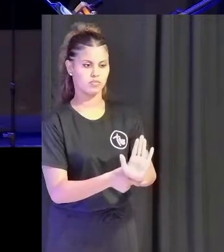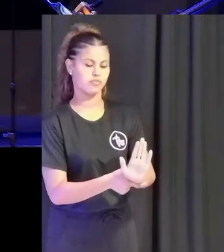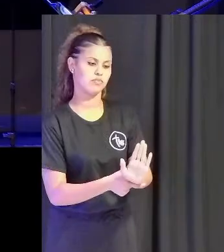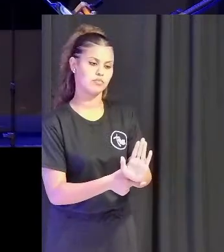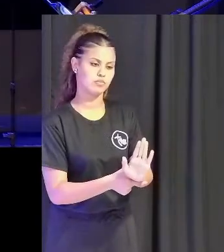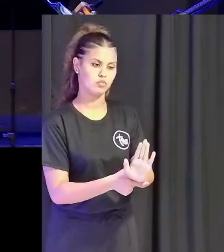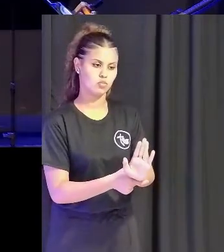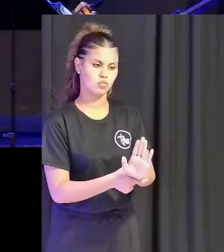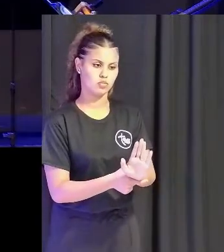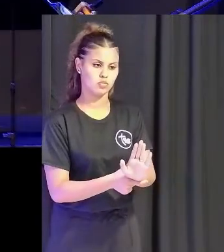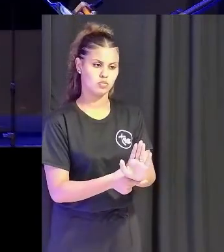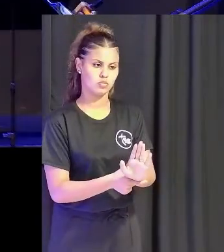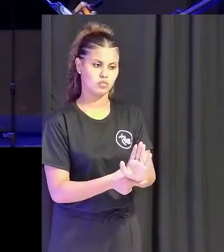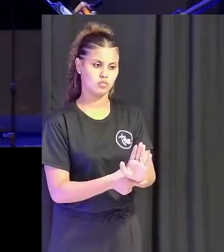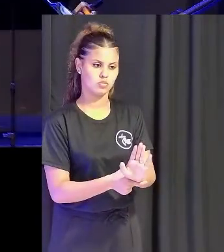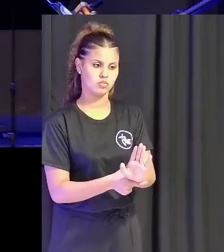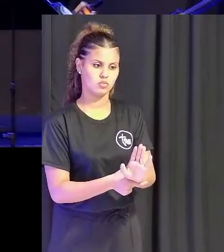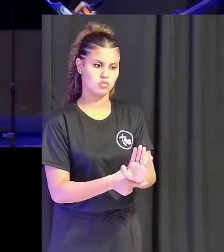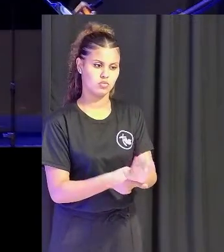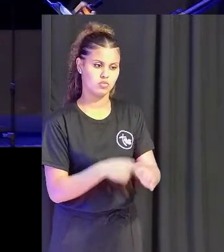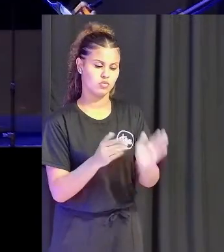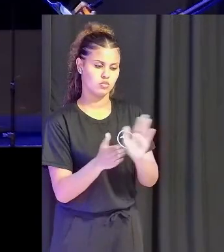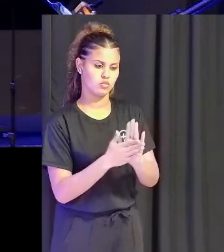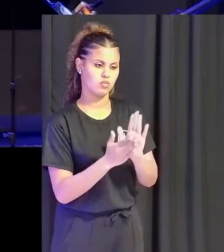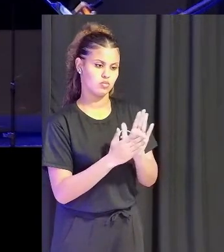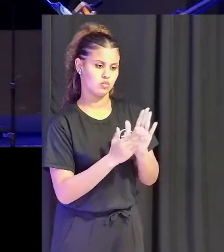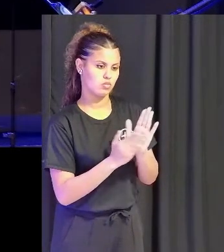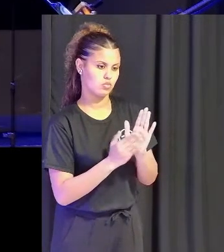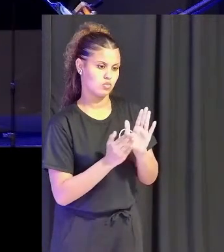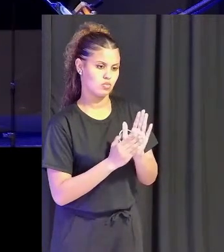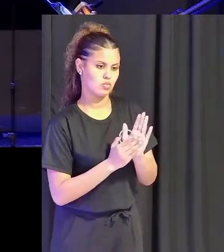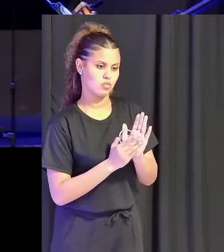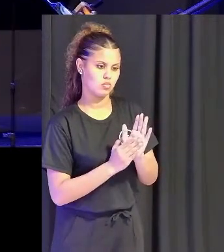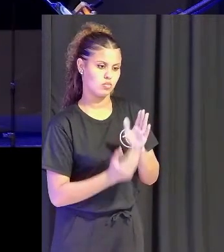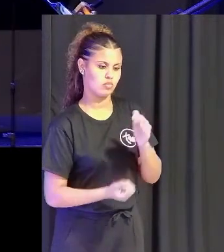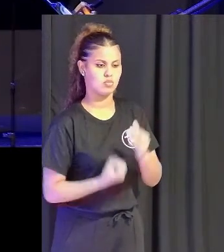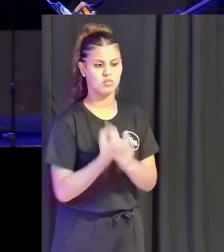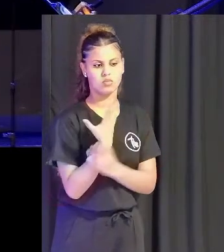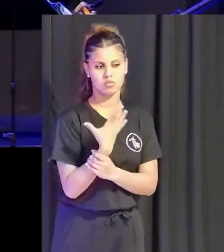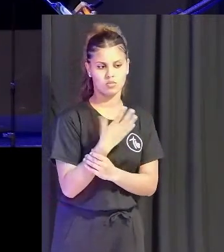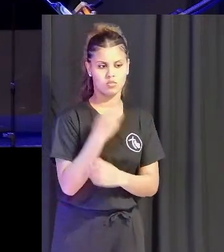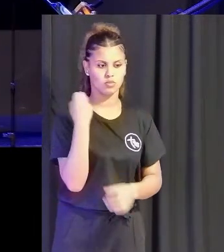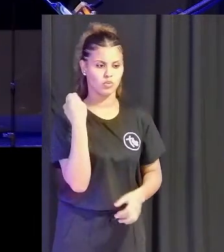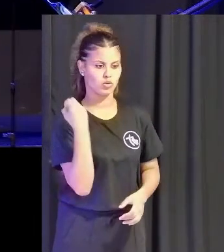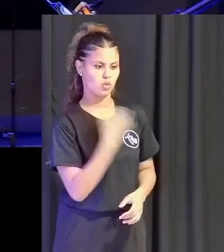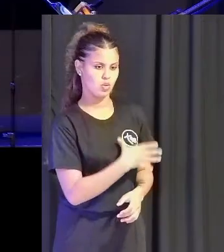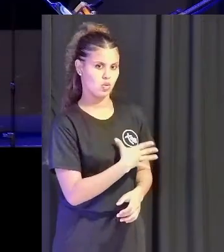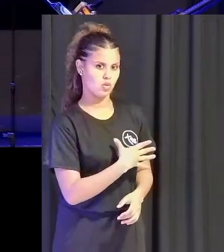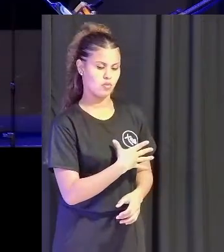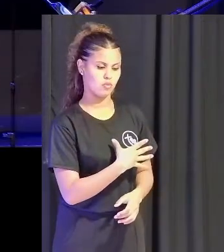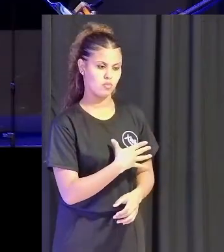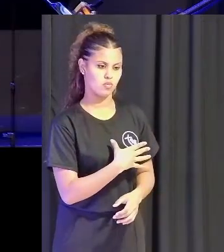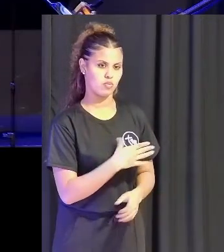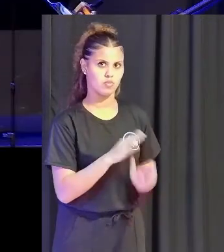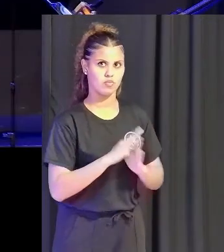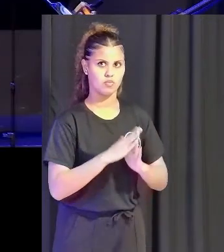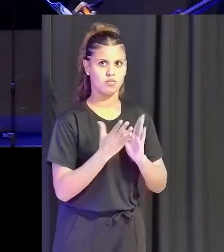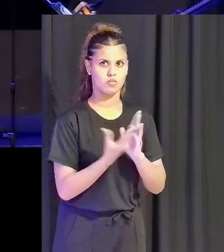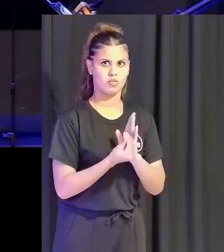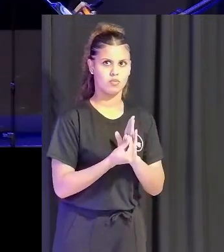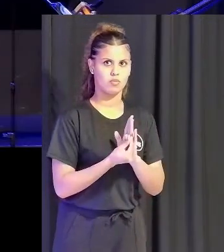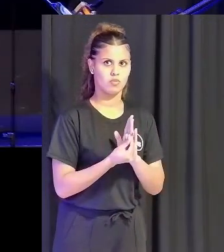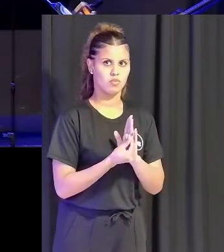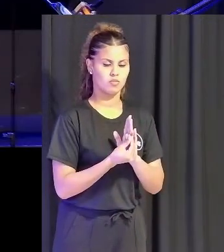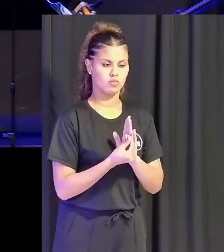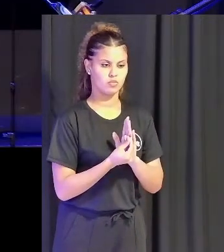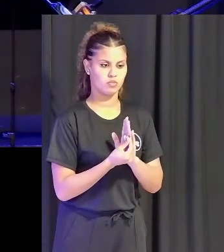de mobilizadores de plantação de igrejas. Então, várias igrejas na região que estão plantando ou têm interesses de plantar igrejas,